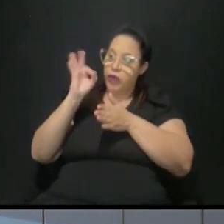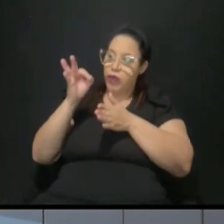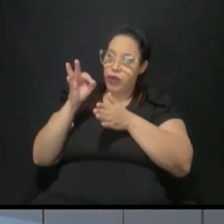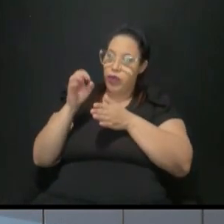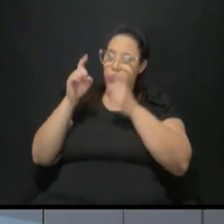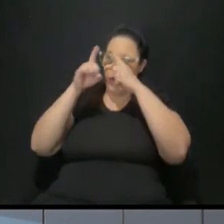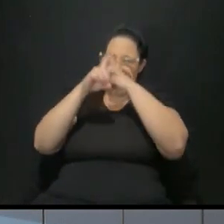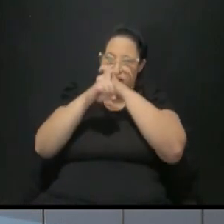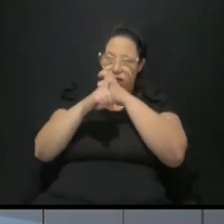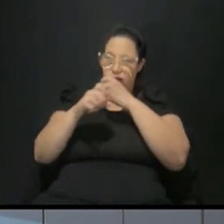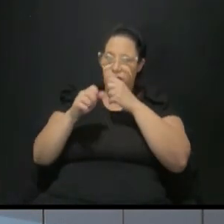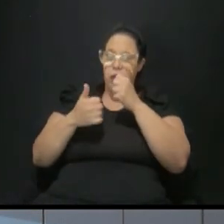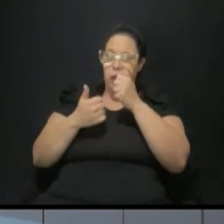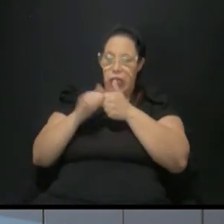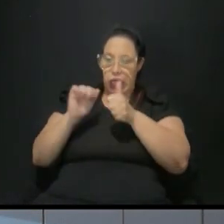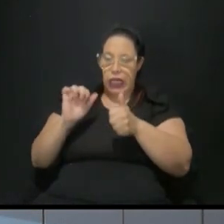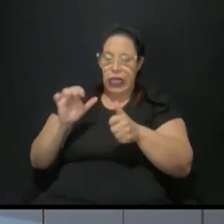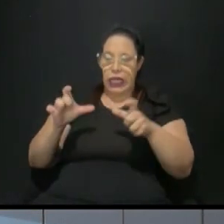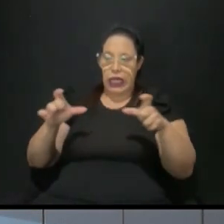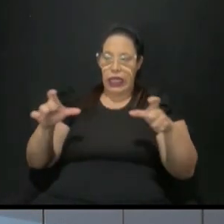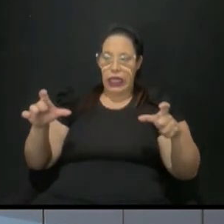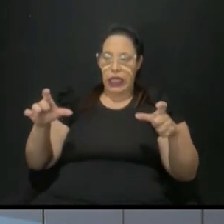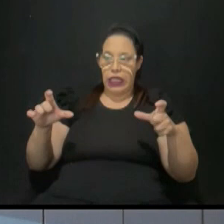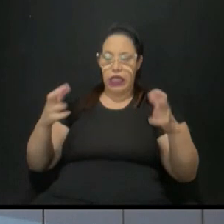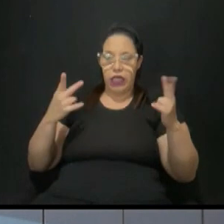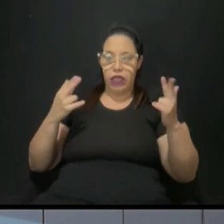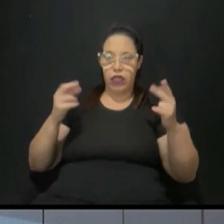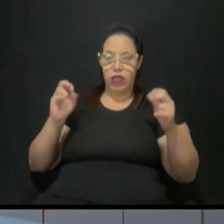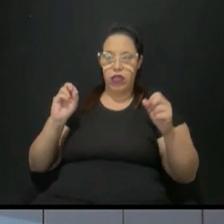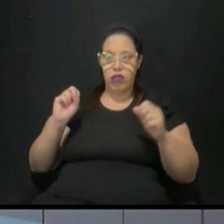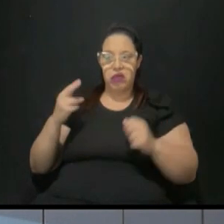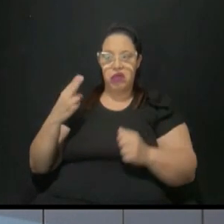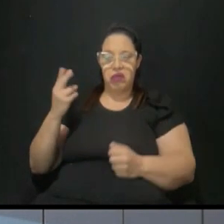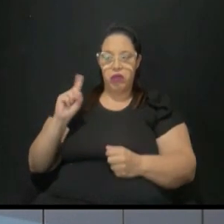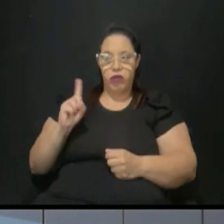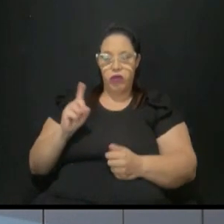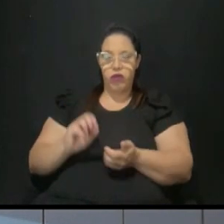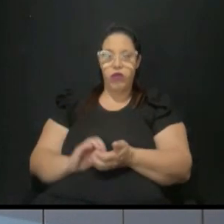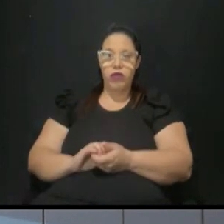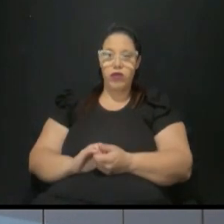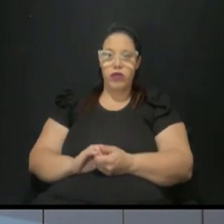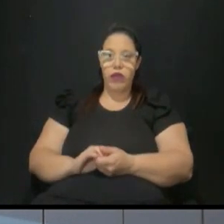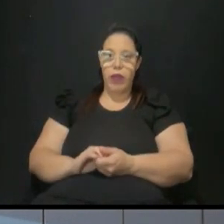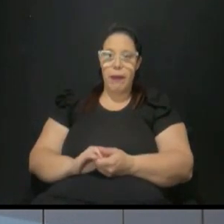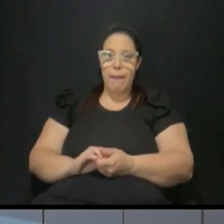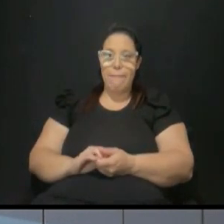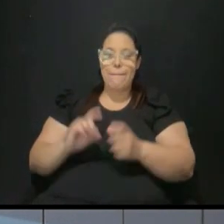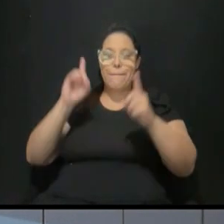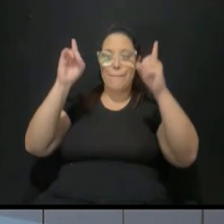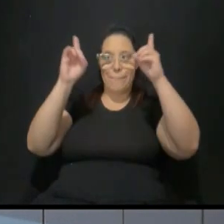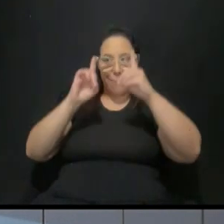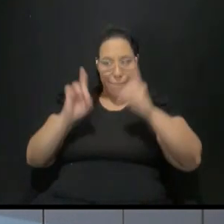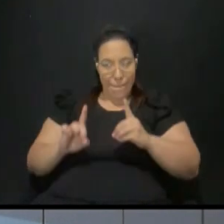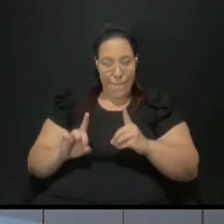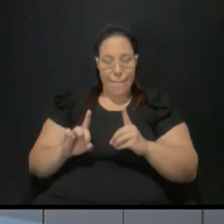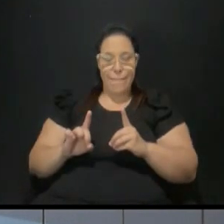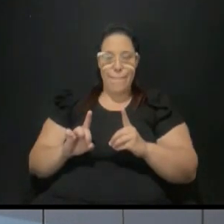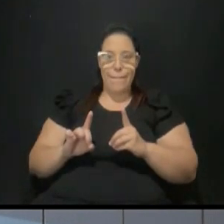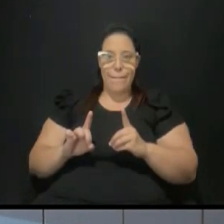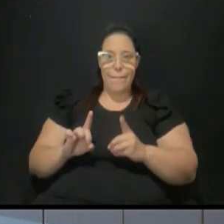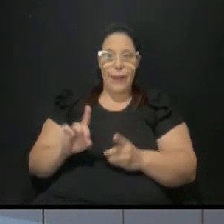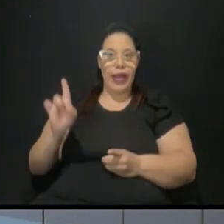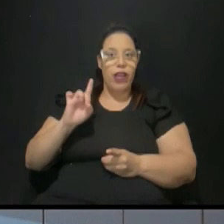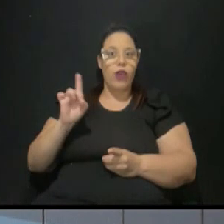e tal, se são similares ou não, né? A deficiência, ela não é limitante por ela